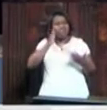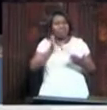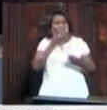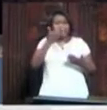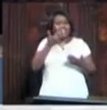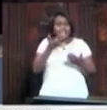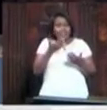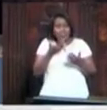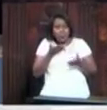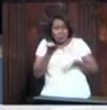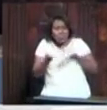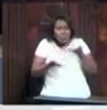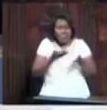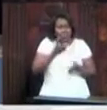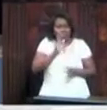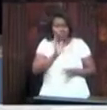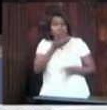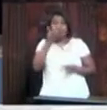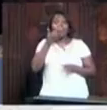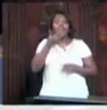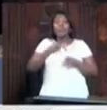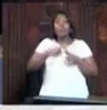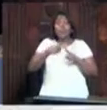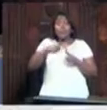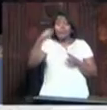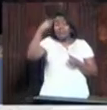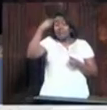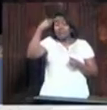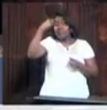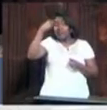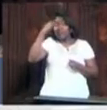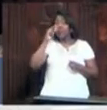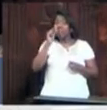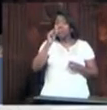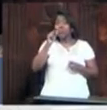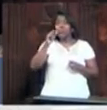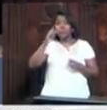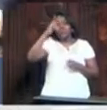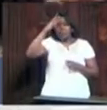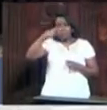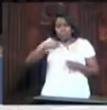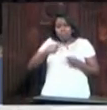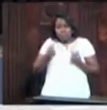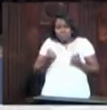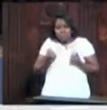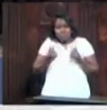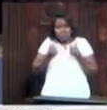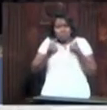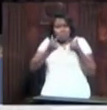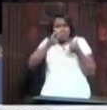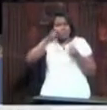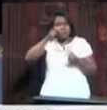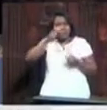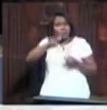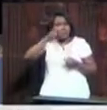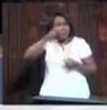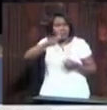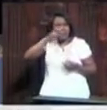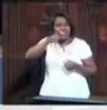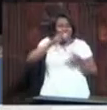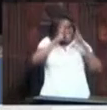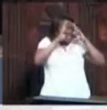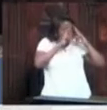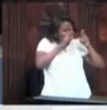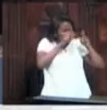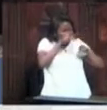básico, porque eles pensam única e exclusivamente no lucro, sem qualquer respeito ao